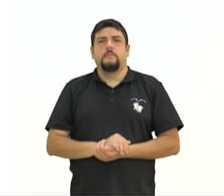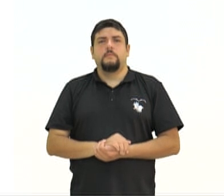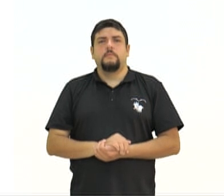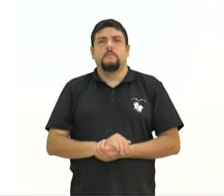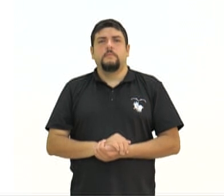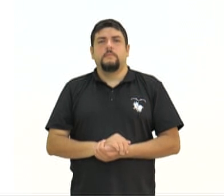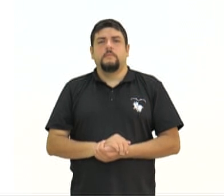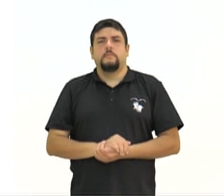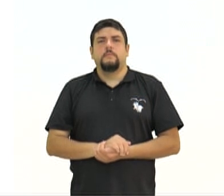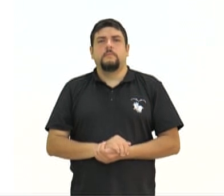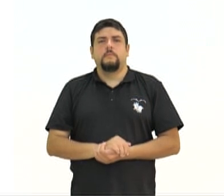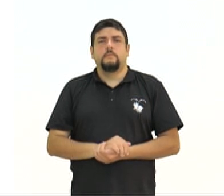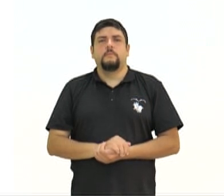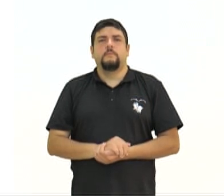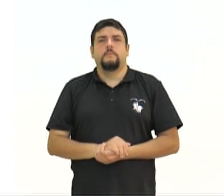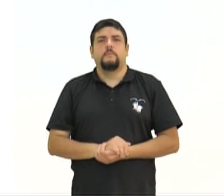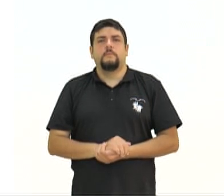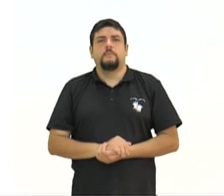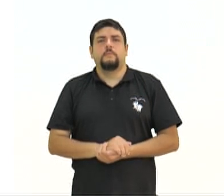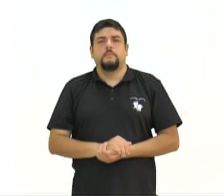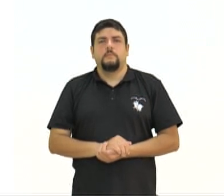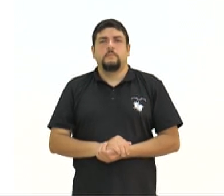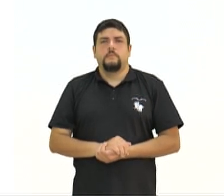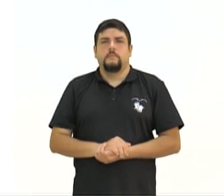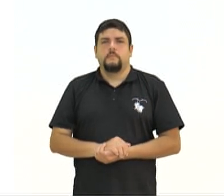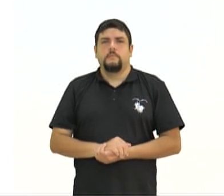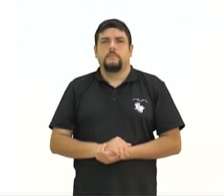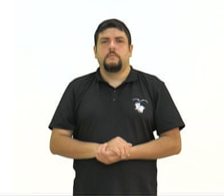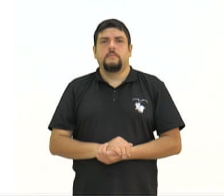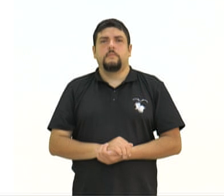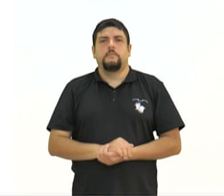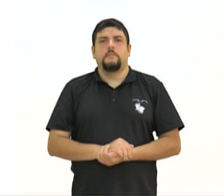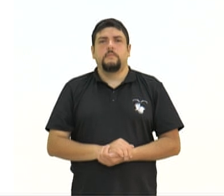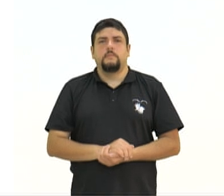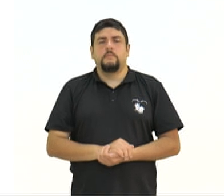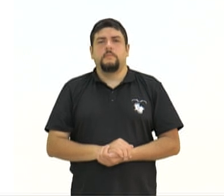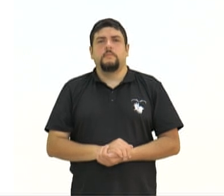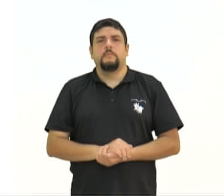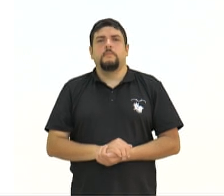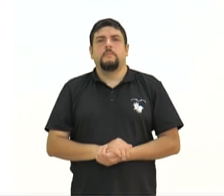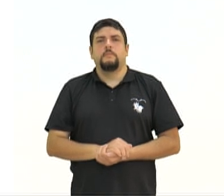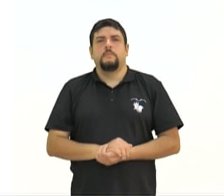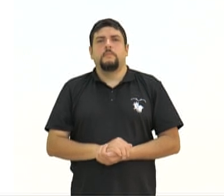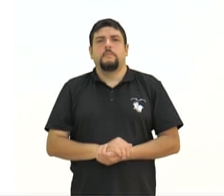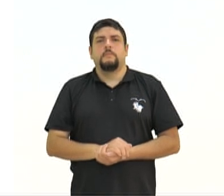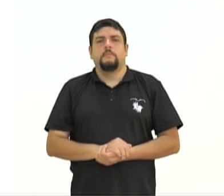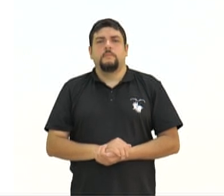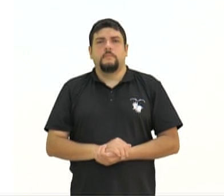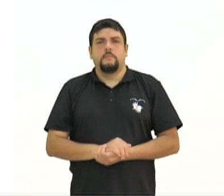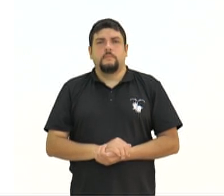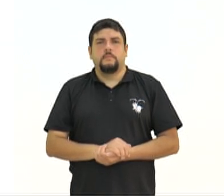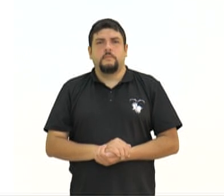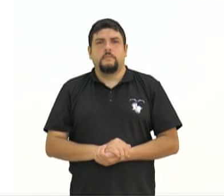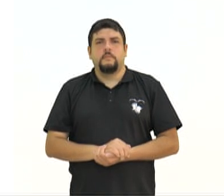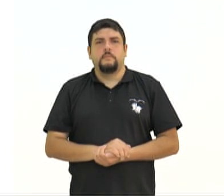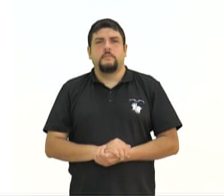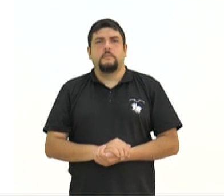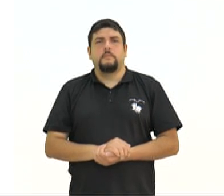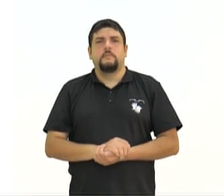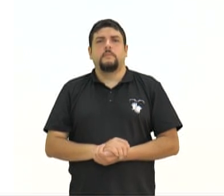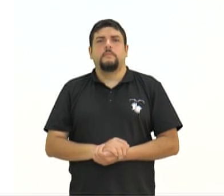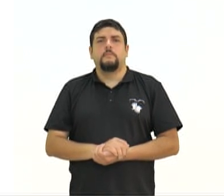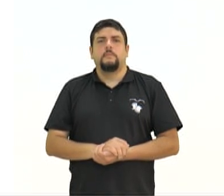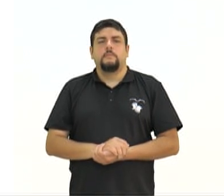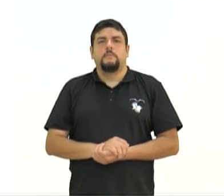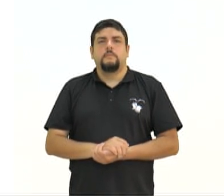foi publicidade, las acciones en el imperativo, léxico relacionado a la temática.